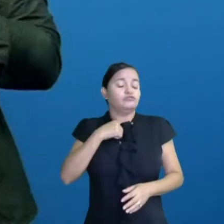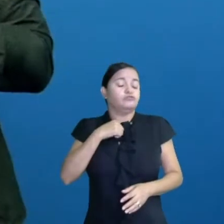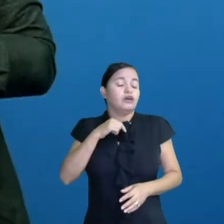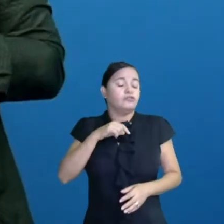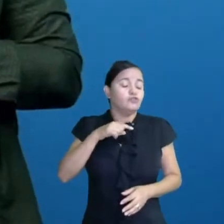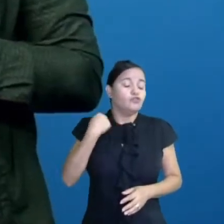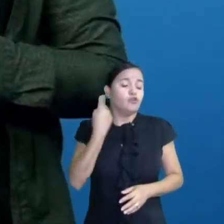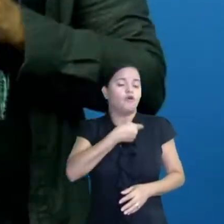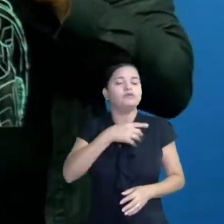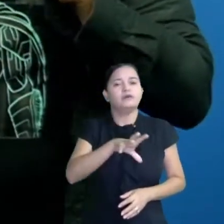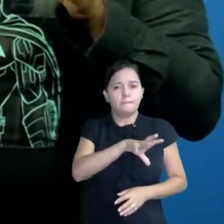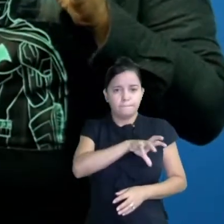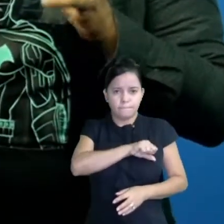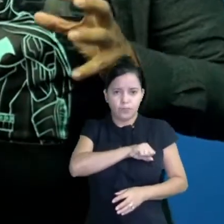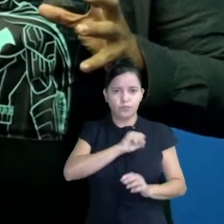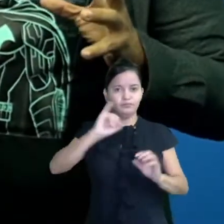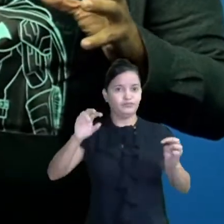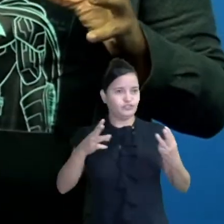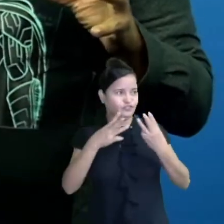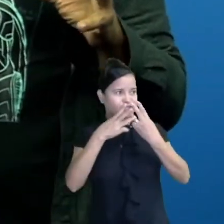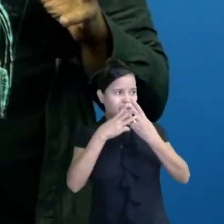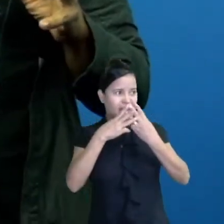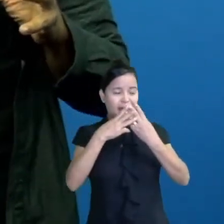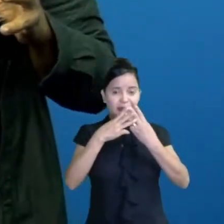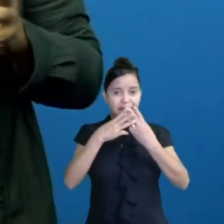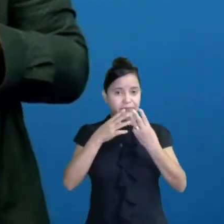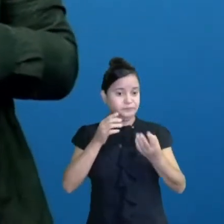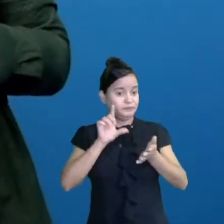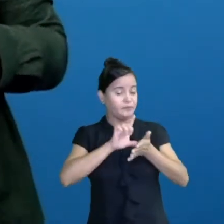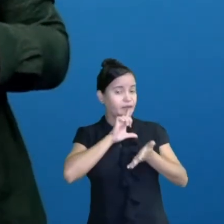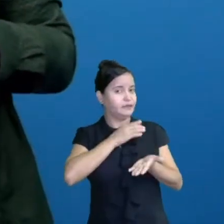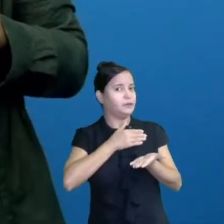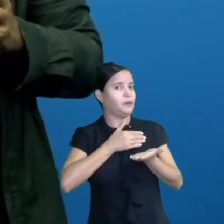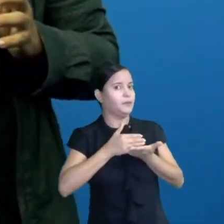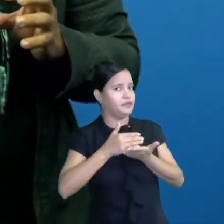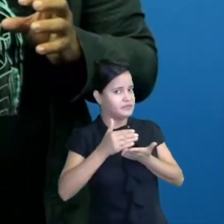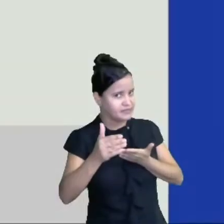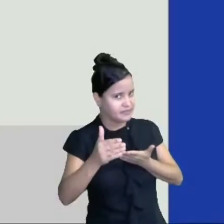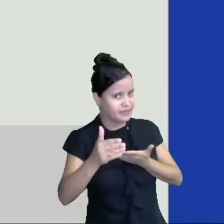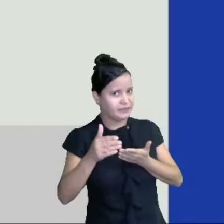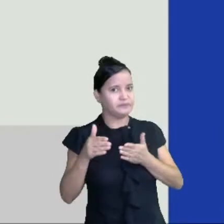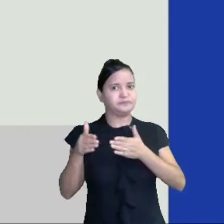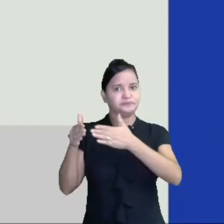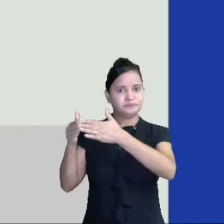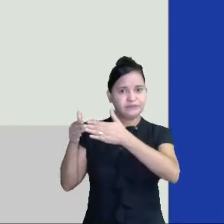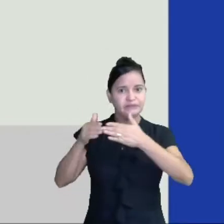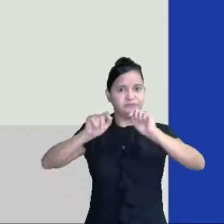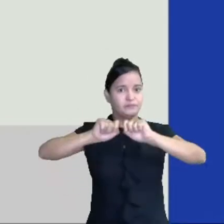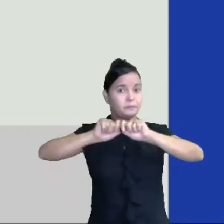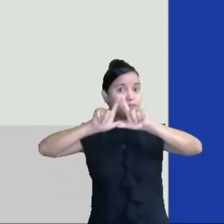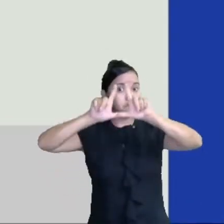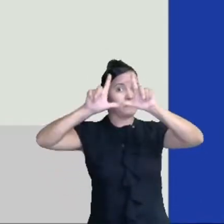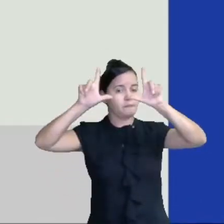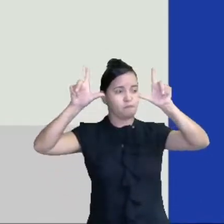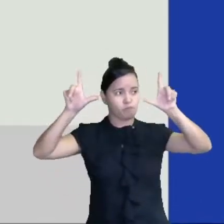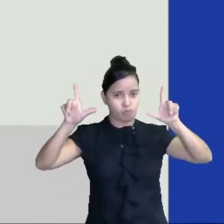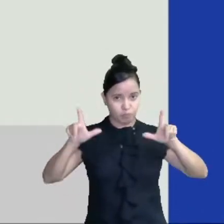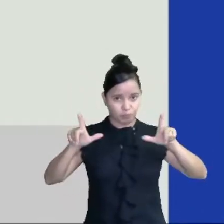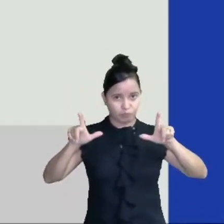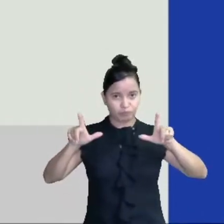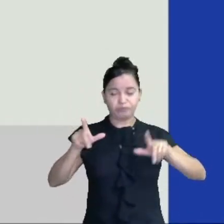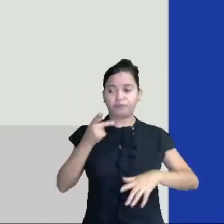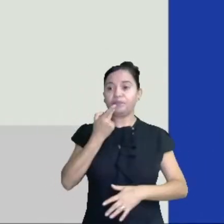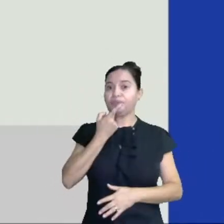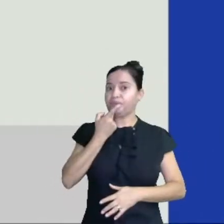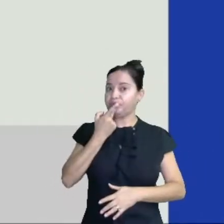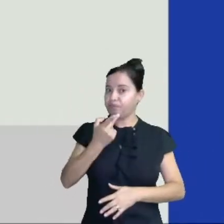nosso próximo slide, porque antes da gente dar início, eu vou pedir à produção para, nesse momento, ampliar essa imagem. Eu vou falar rapidinho aqui de uma